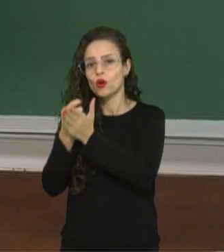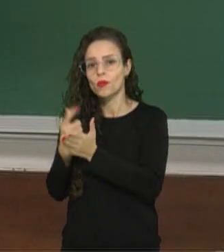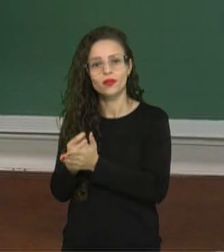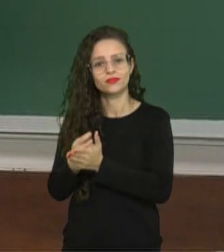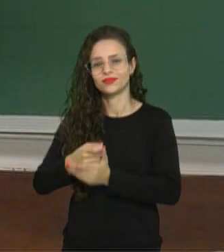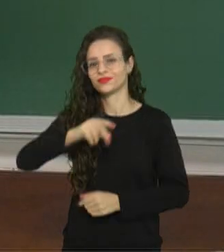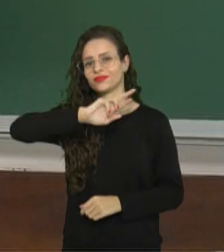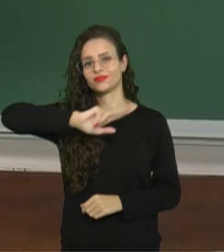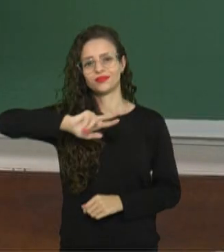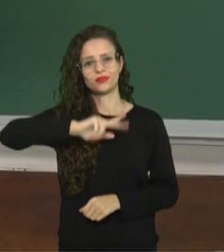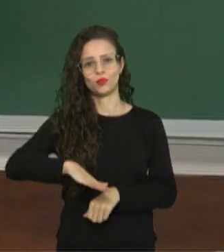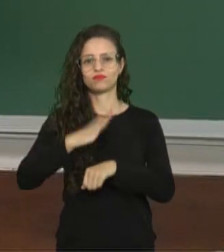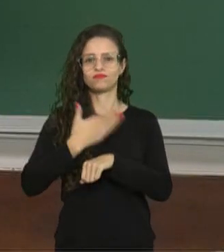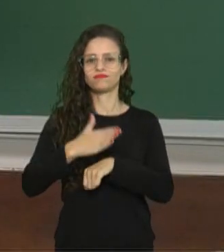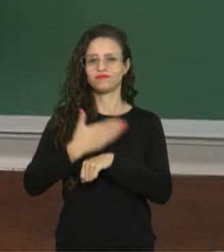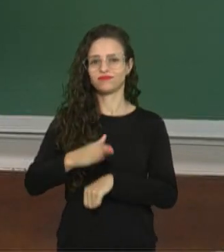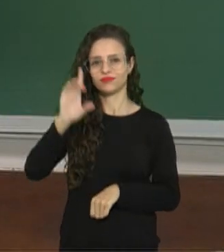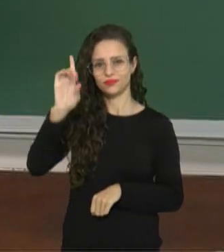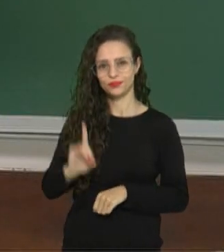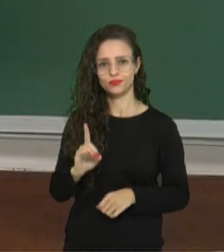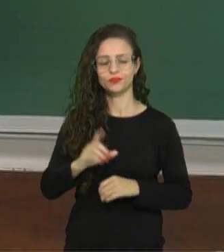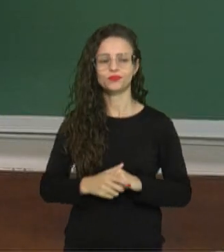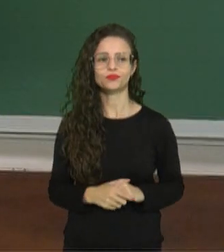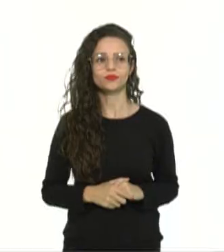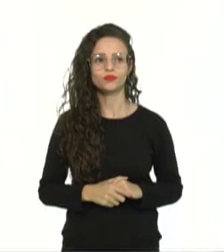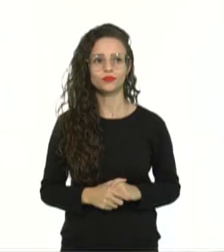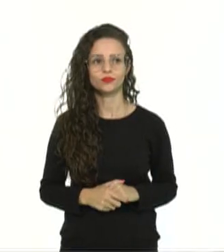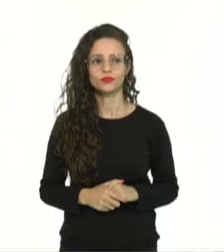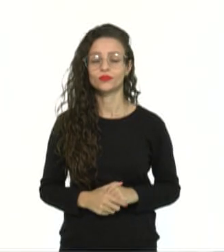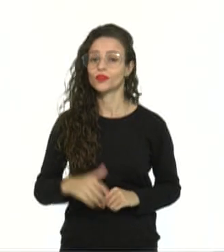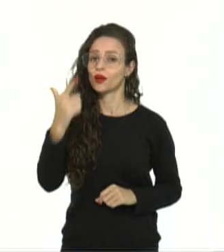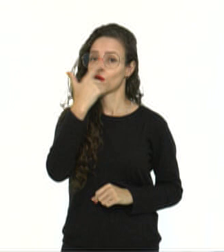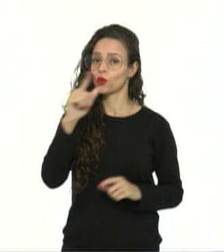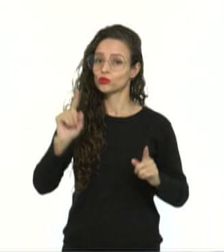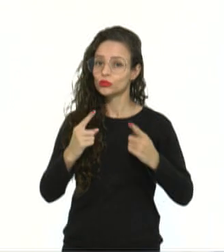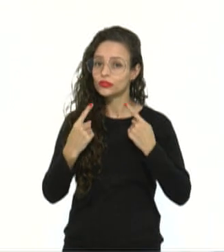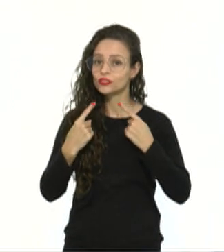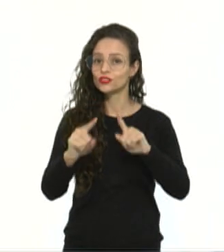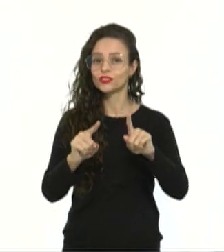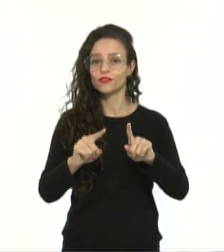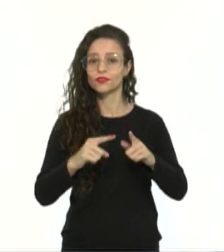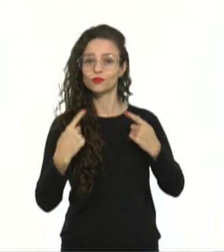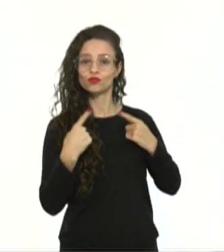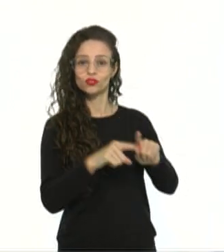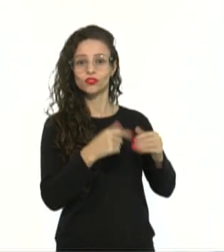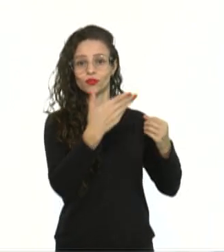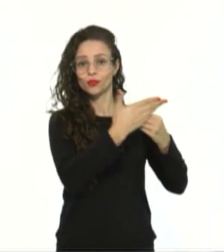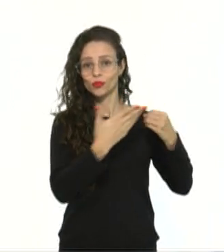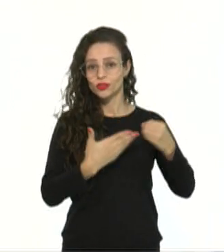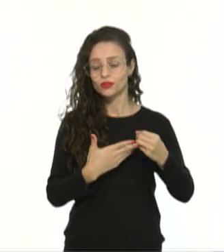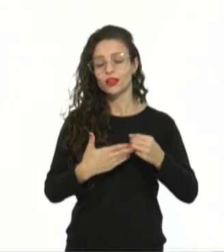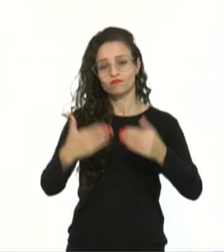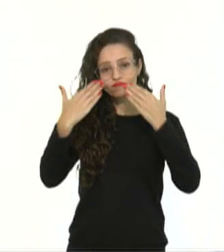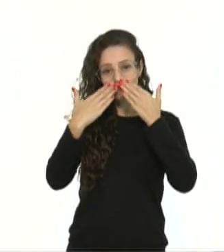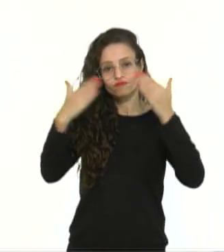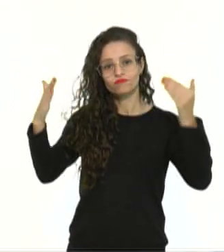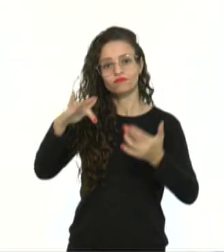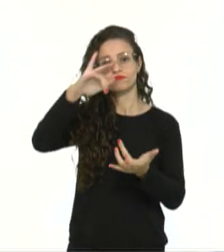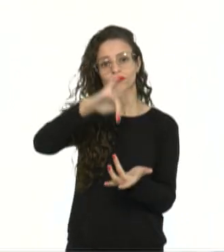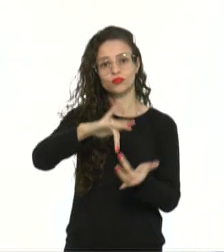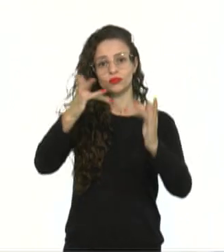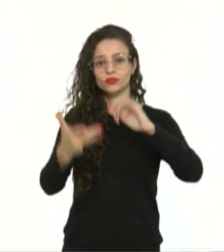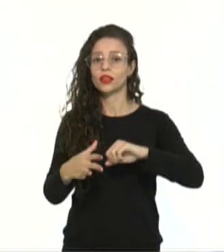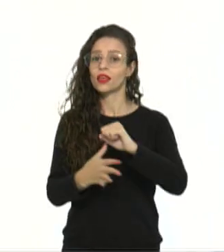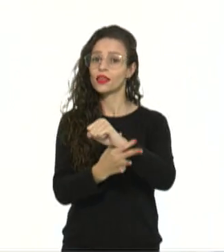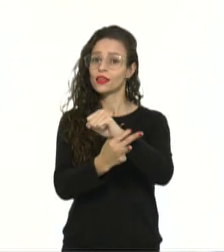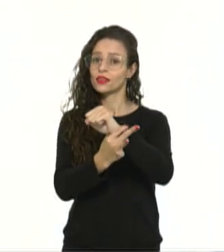invés do exercício dos direitos. Então, outro desafio para o Estado, então, perante a globalização, é a garantia dos